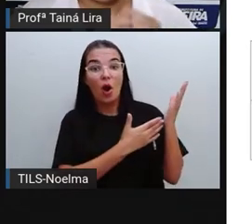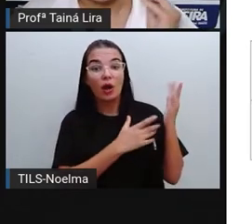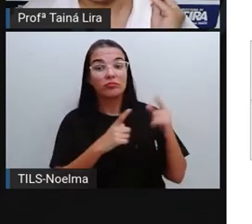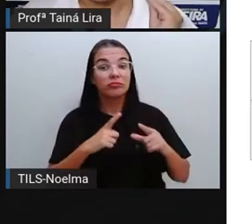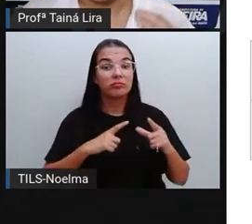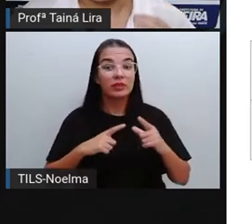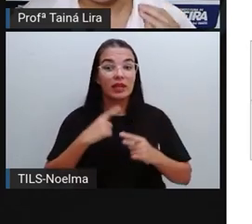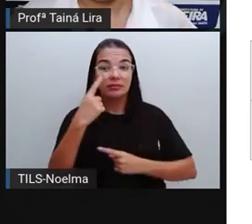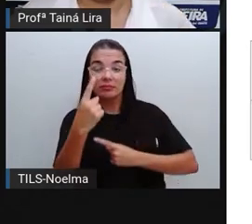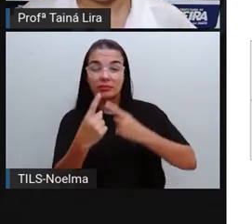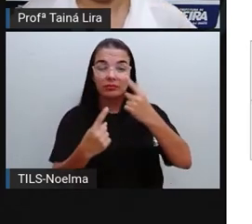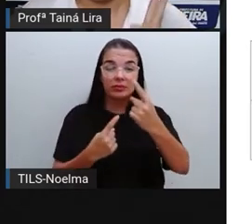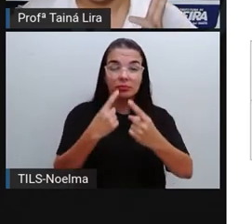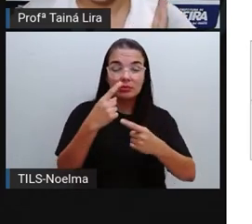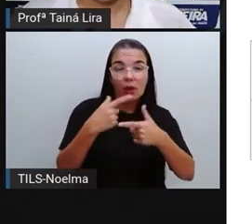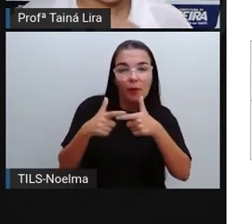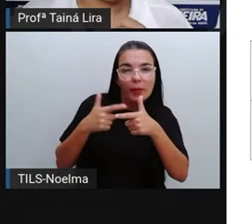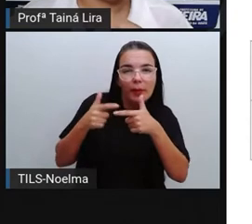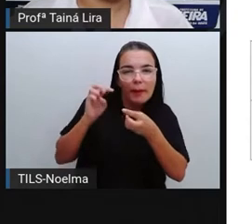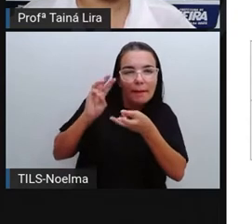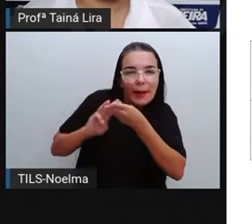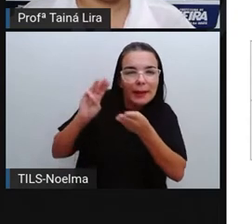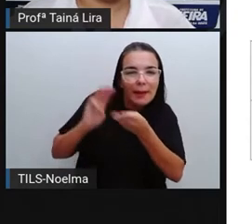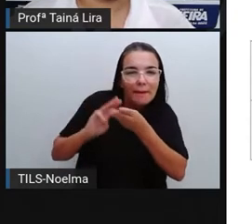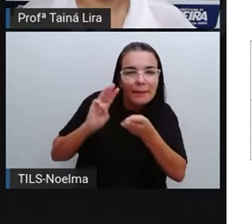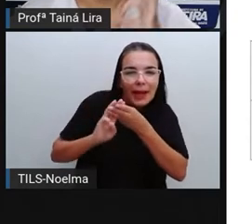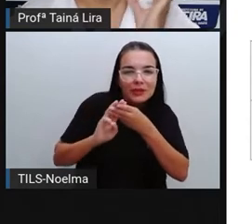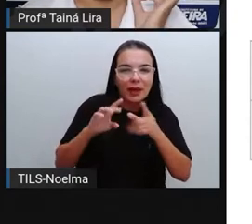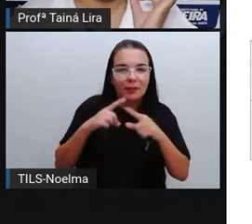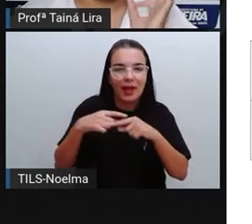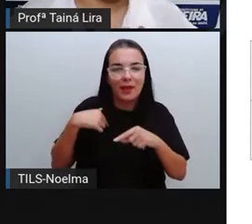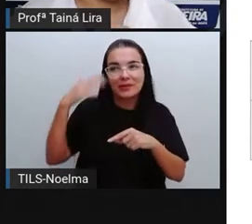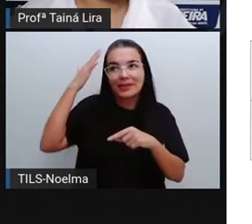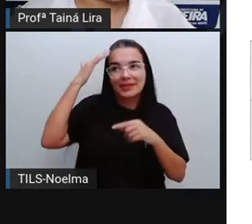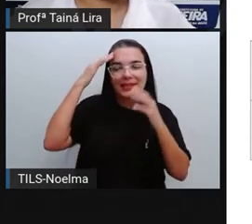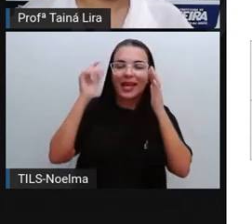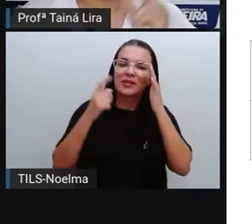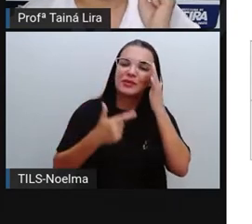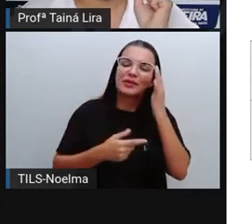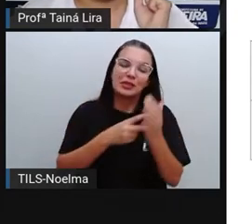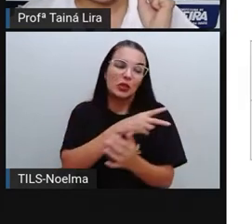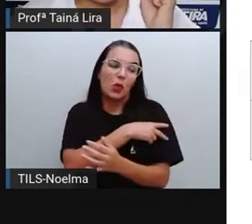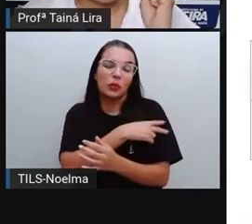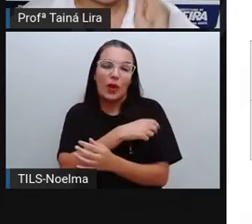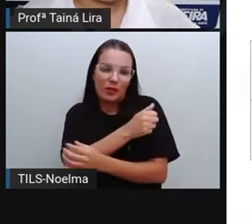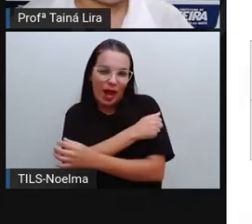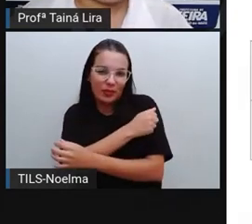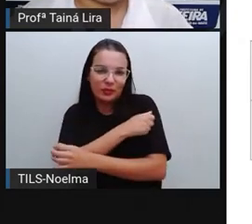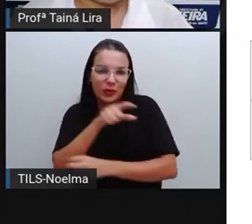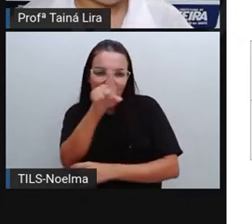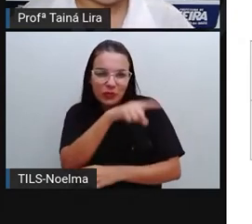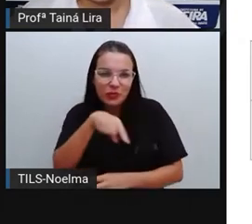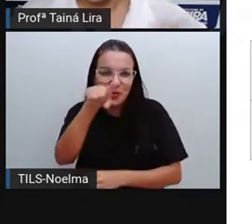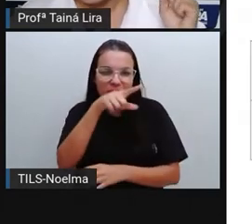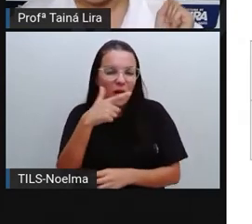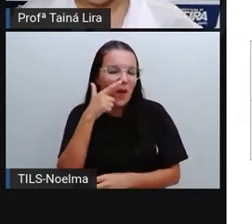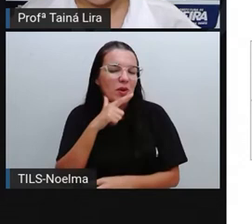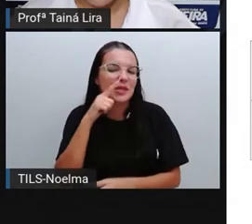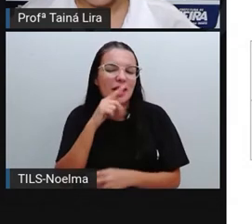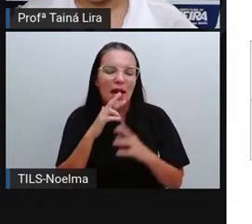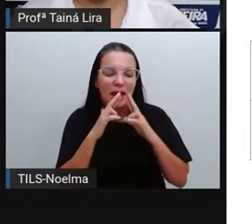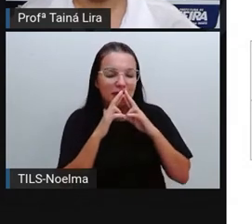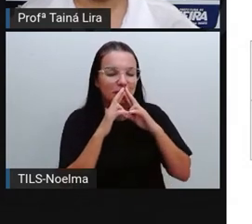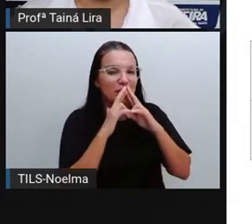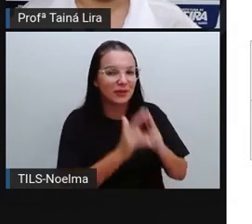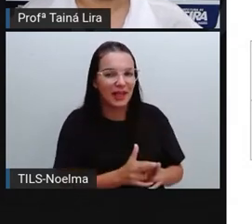trouxe alguns probleminhas, porque eu sei que o segundo ano é muito esperto, já está conseguindo responder probleminha. Então, vamos